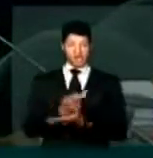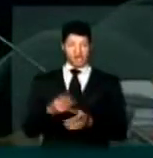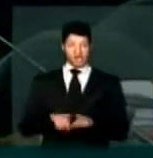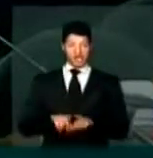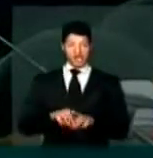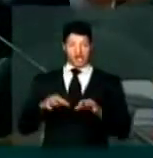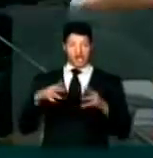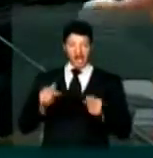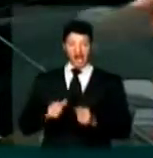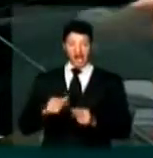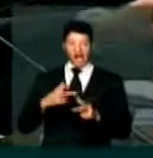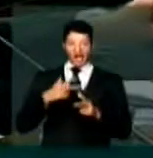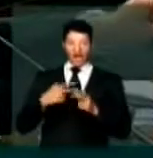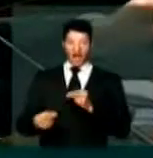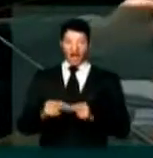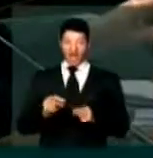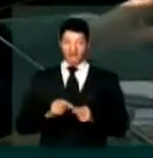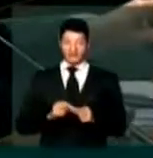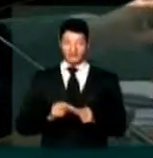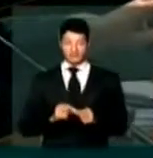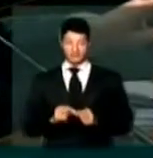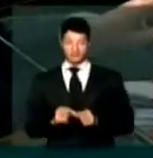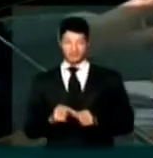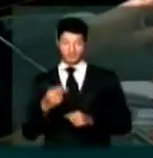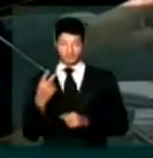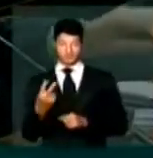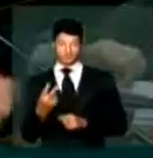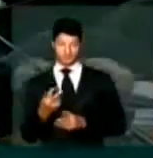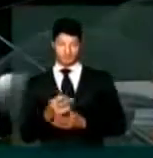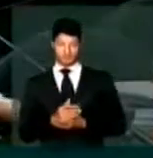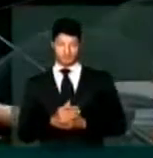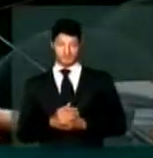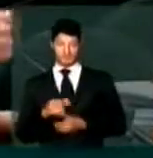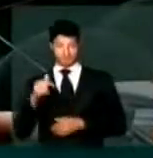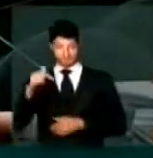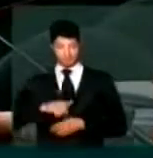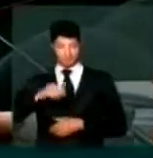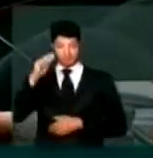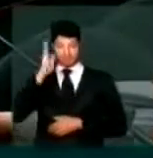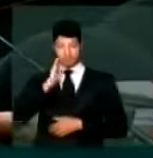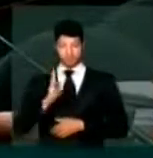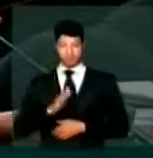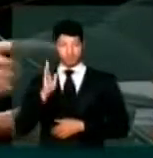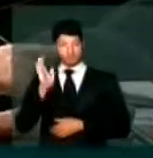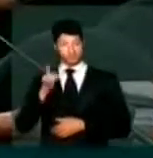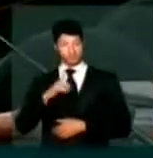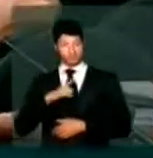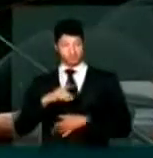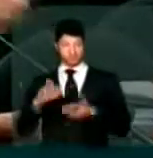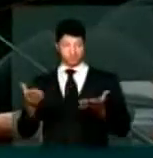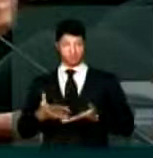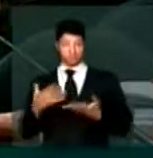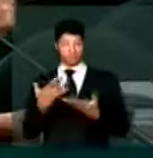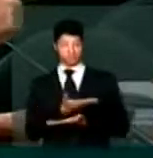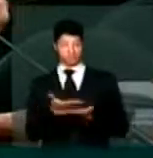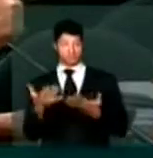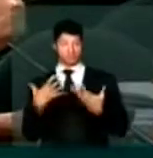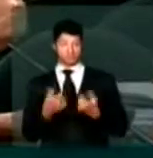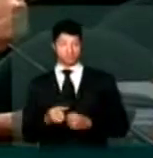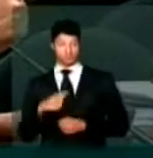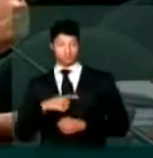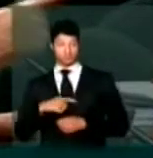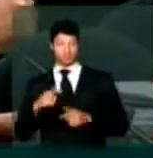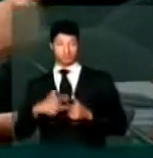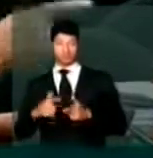aqui, todo mundo está fugindo de fazer essas duas especialidades. E no Brasil já está acontecendo hoje, e nós vamos ter escassez